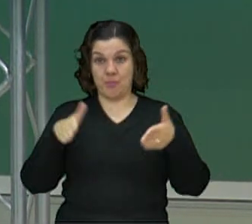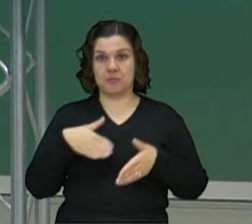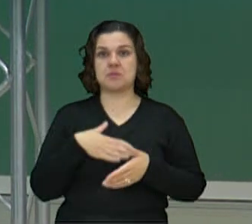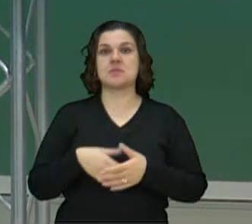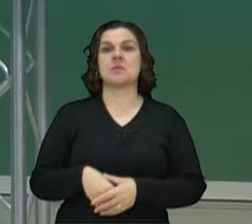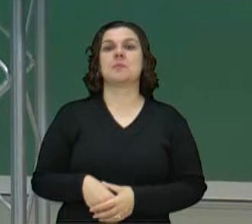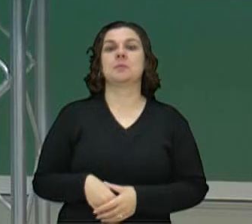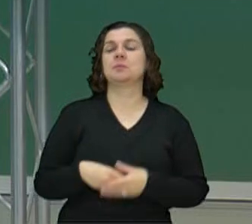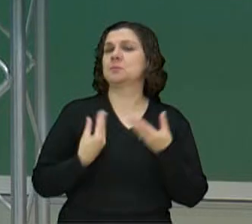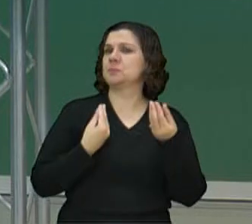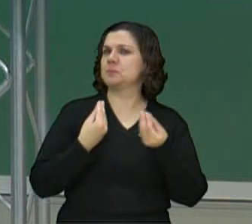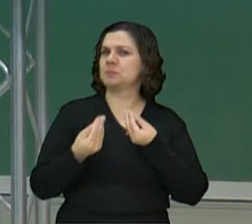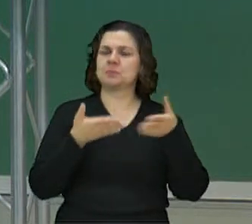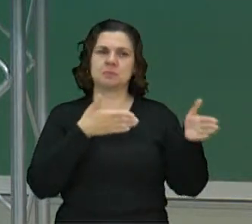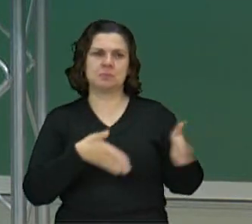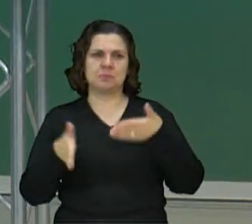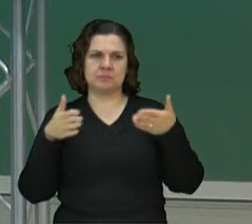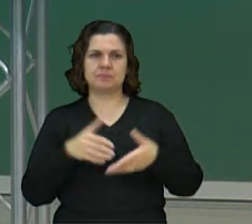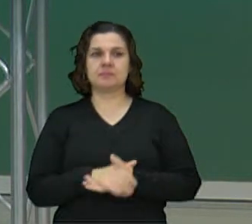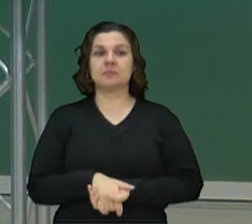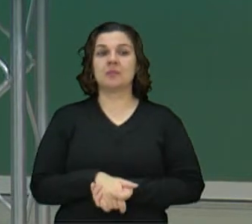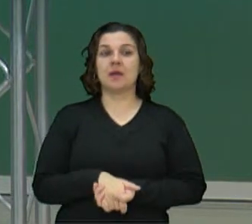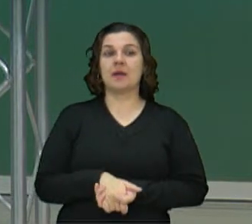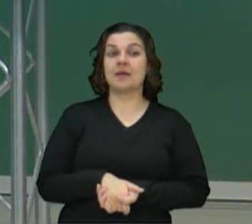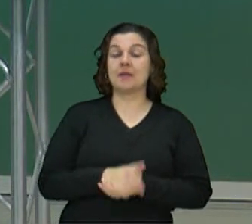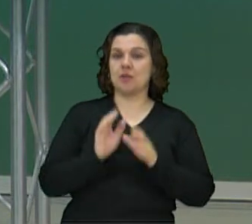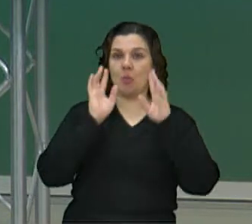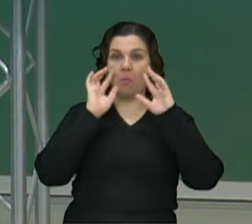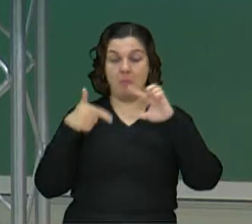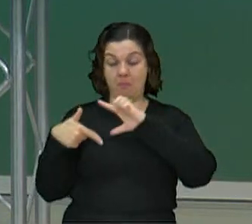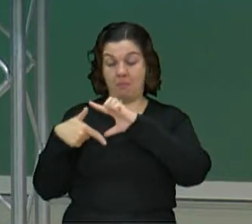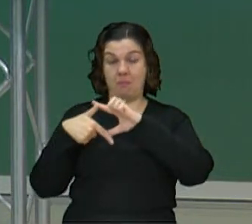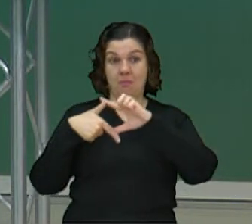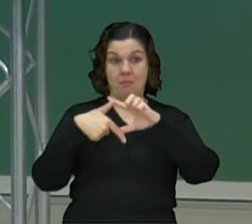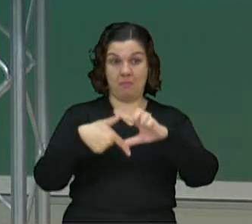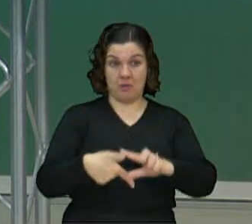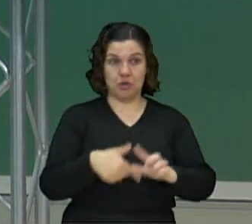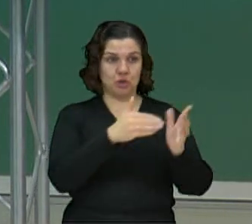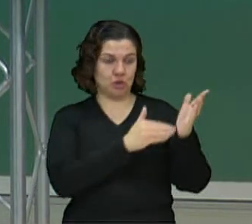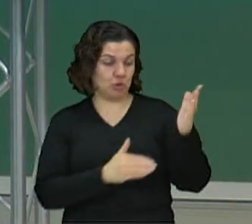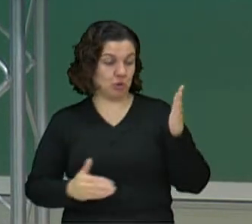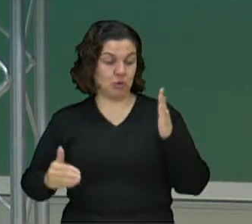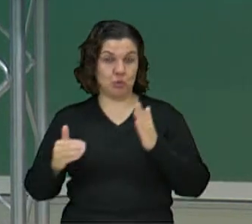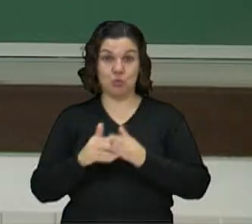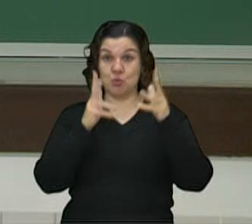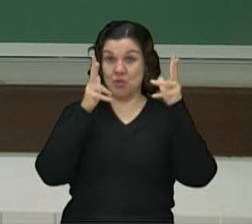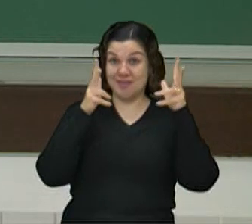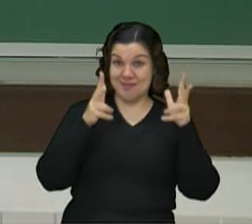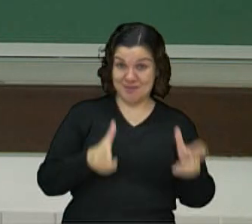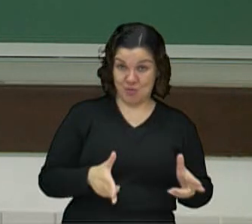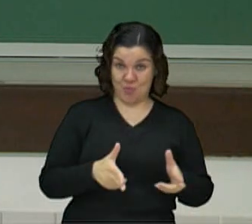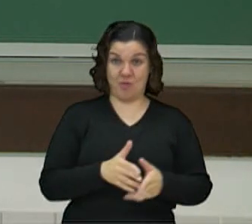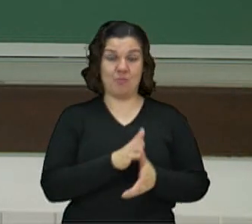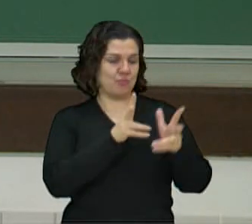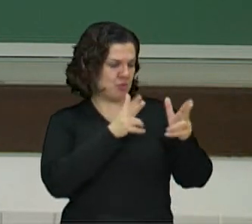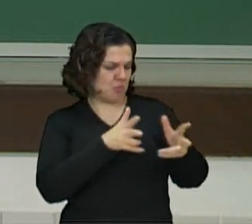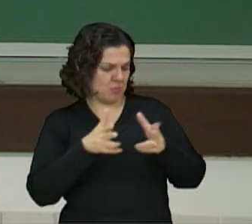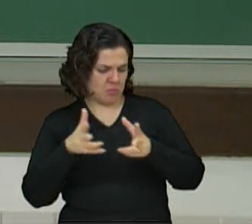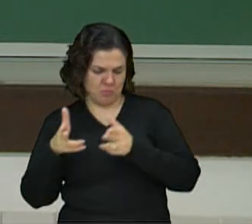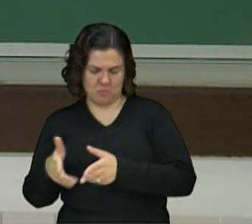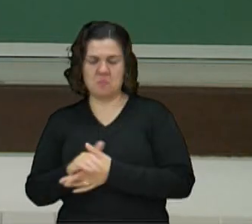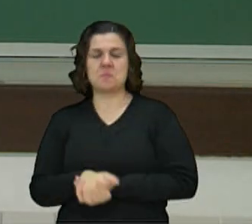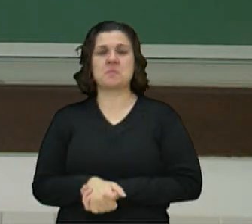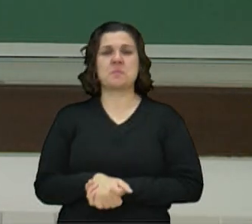era o método de produção da Ford. Padronização, todos os produtos sairiam iguais, então, nessa linha de